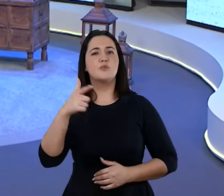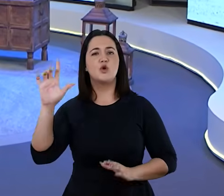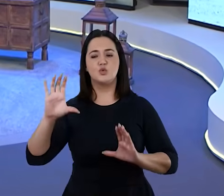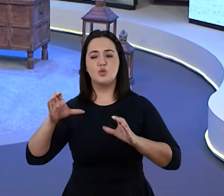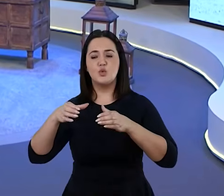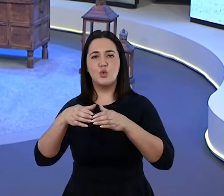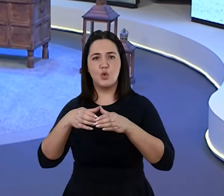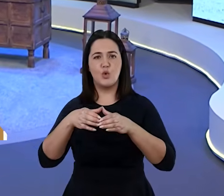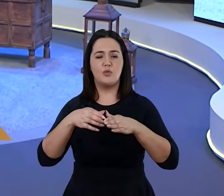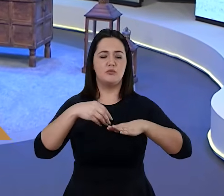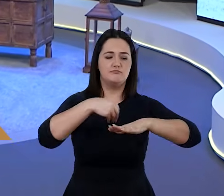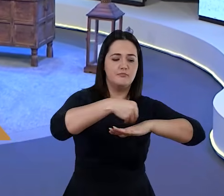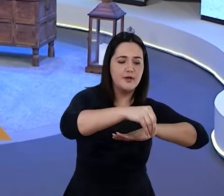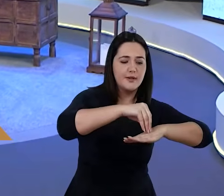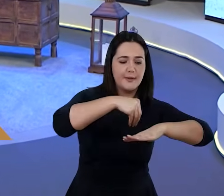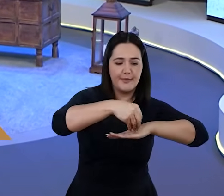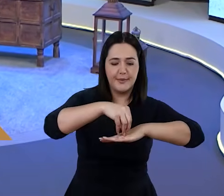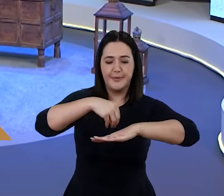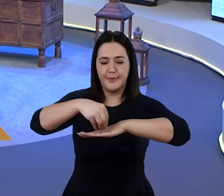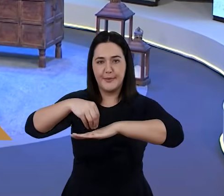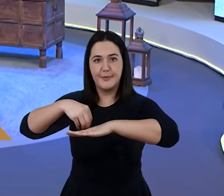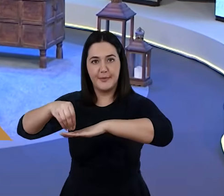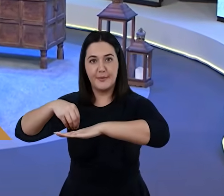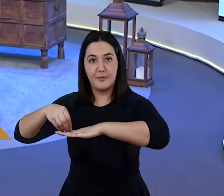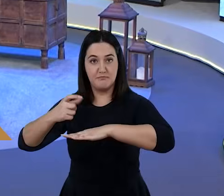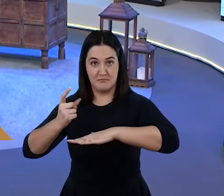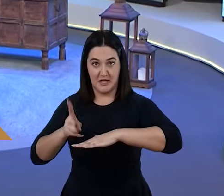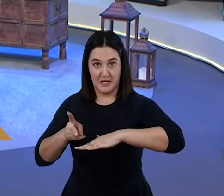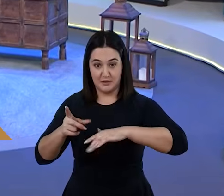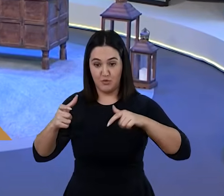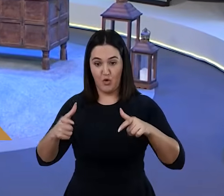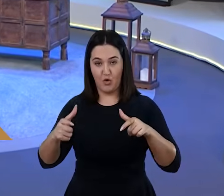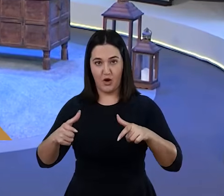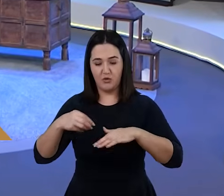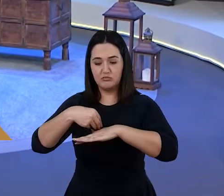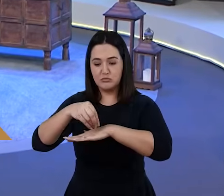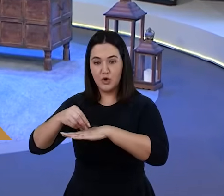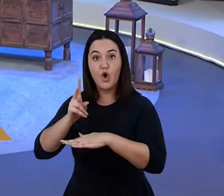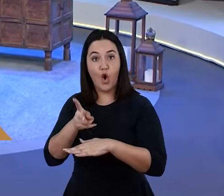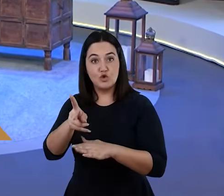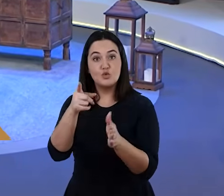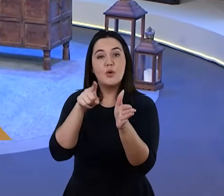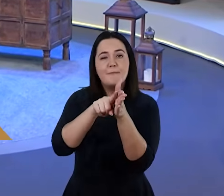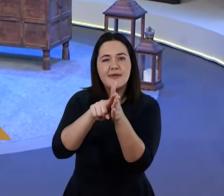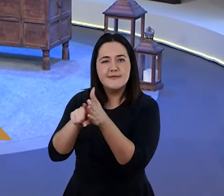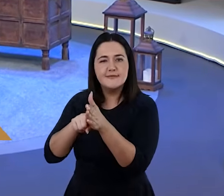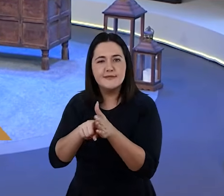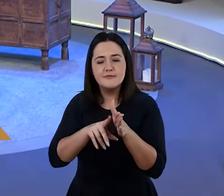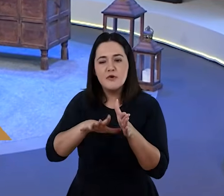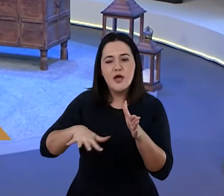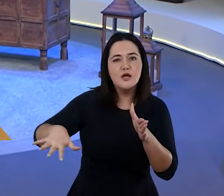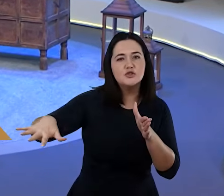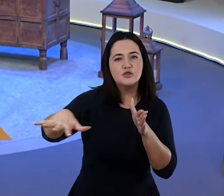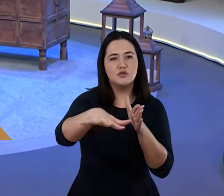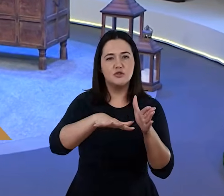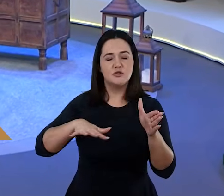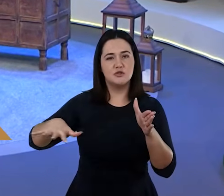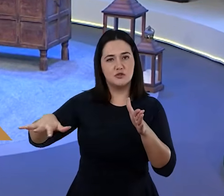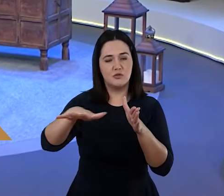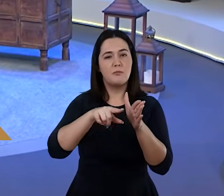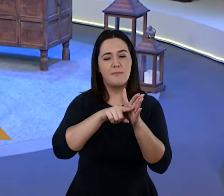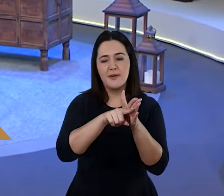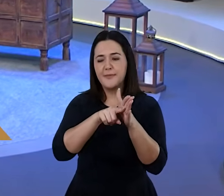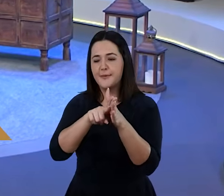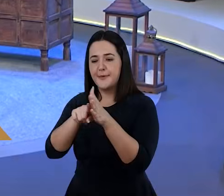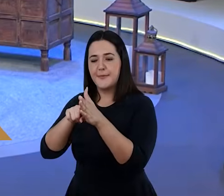Houve um grupo de arqueólogos que começaram a escavar ali o local e eles ainda estão fazendo as suas pesquisas sobre a região, dessa